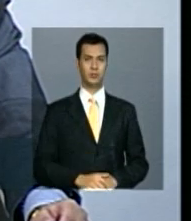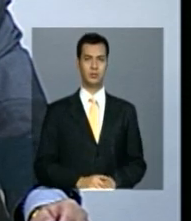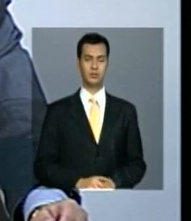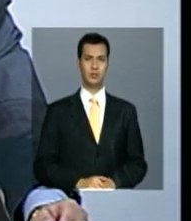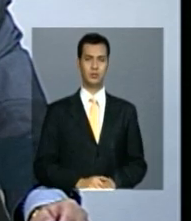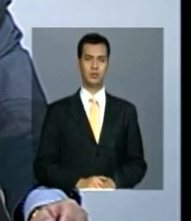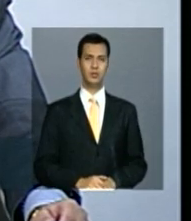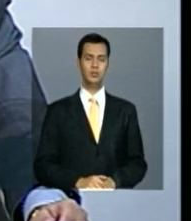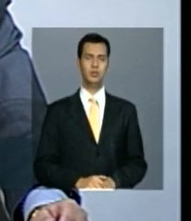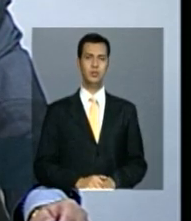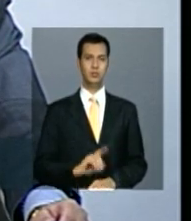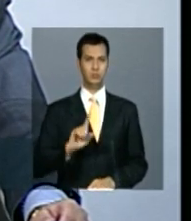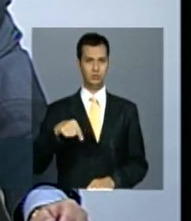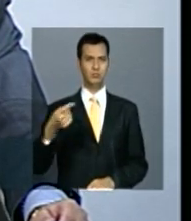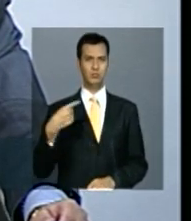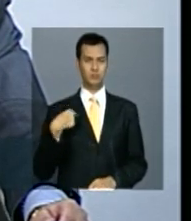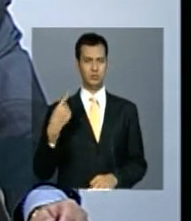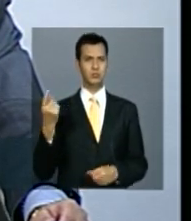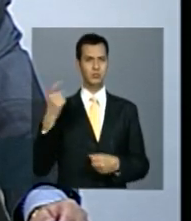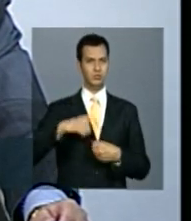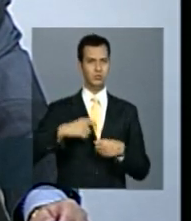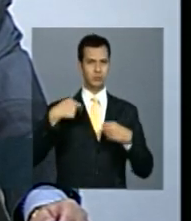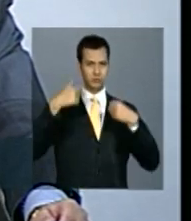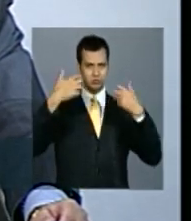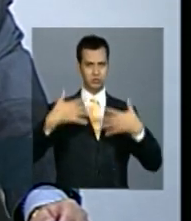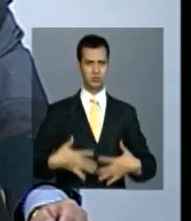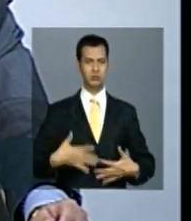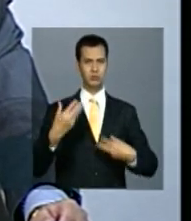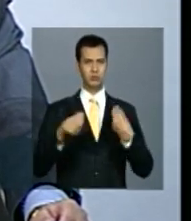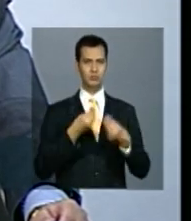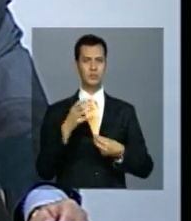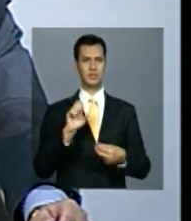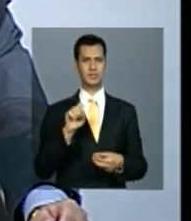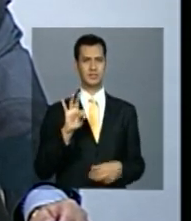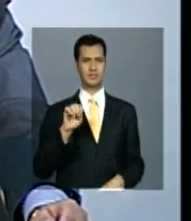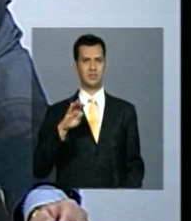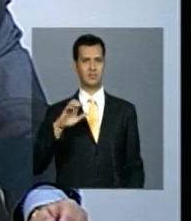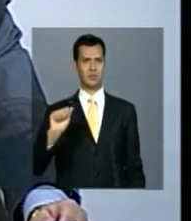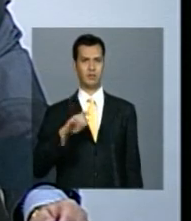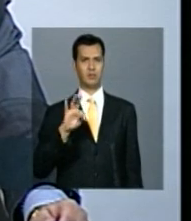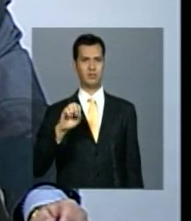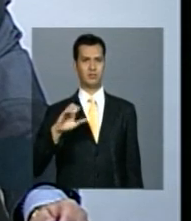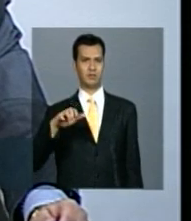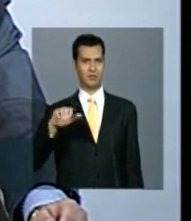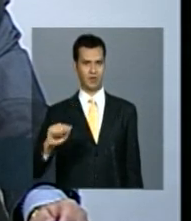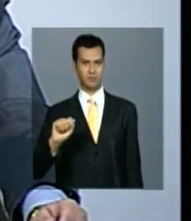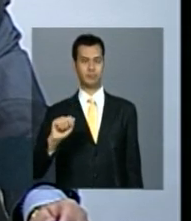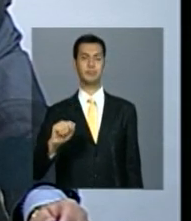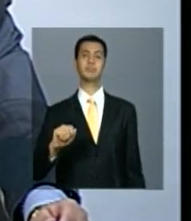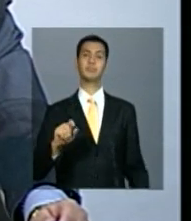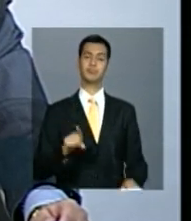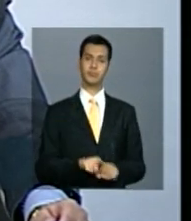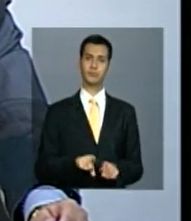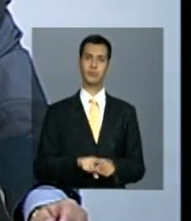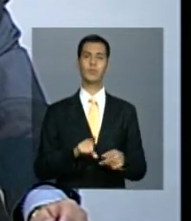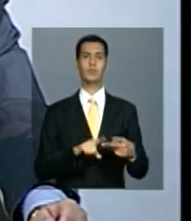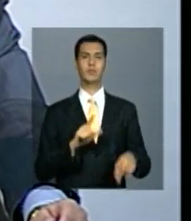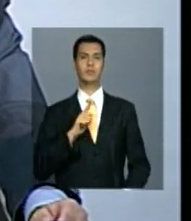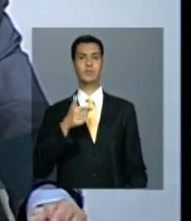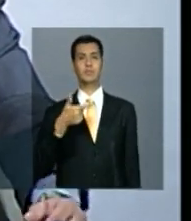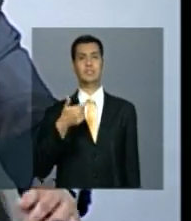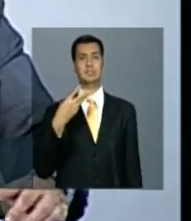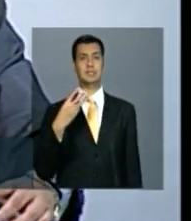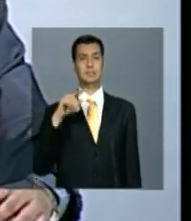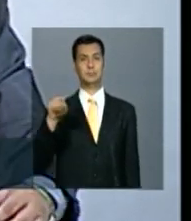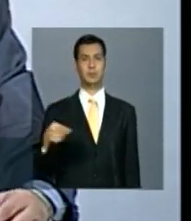depois eu vou retomar essa questão da assistência técnica e fomento Além disso nós temos 23.000 famílias eh que foram